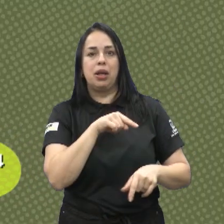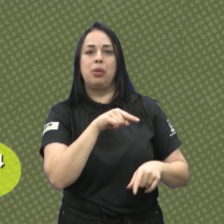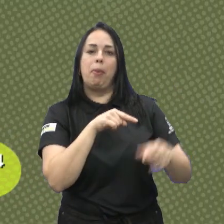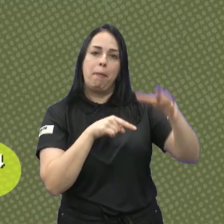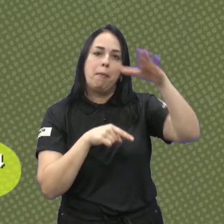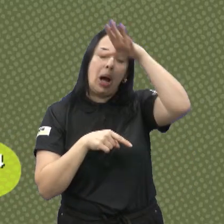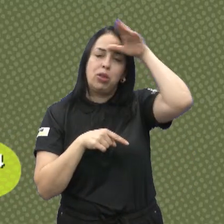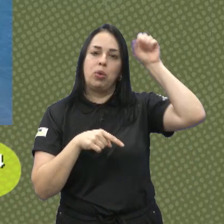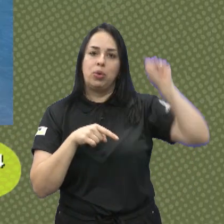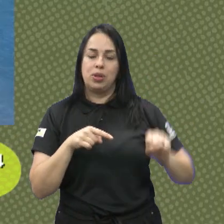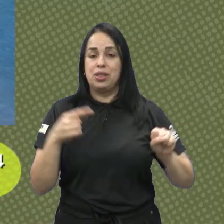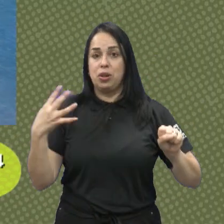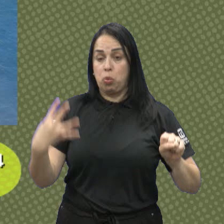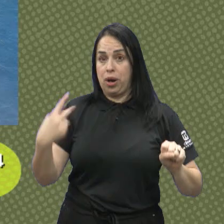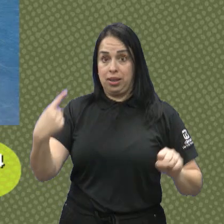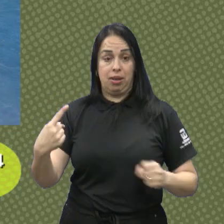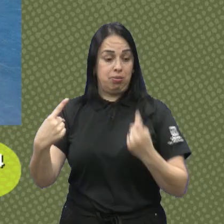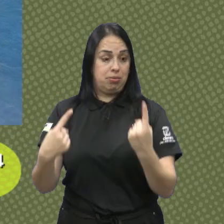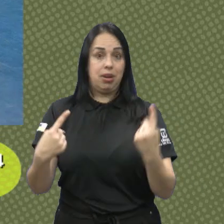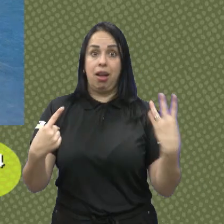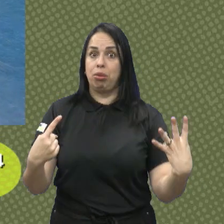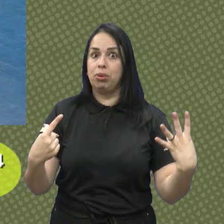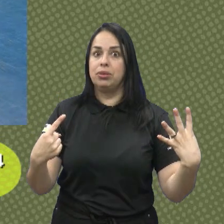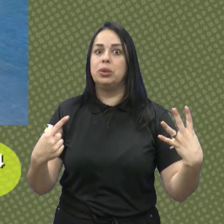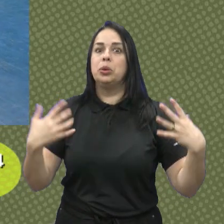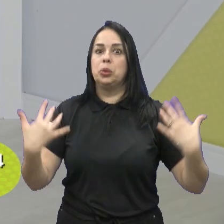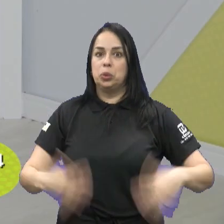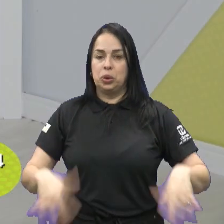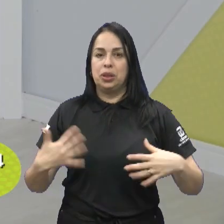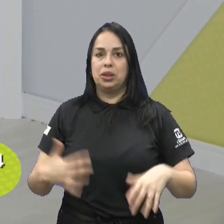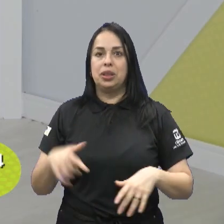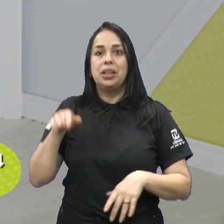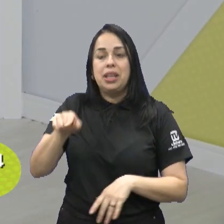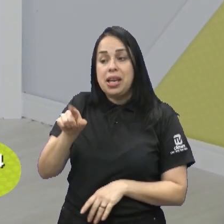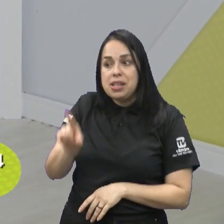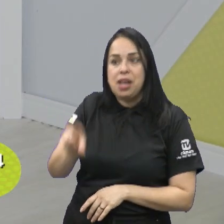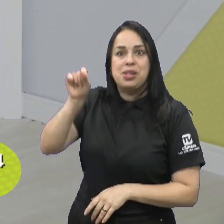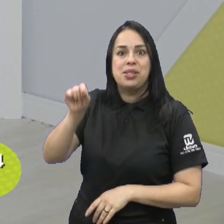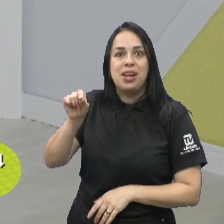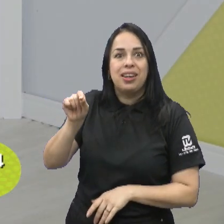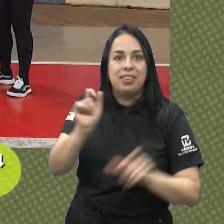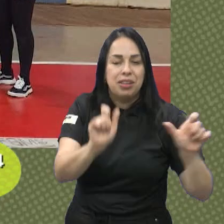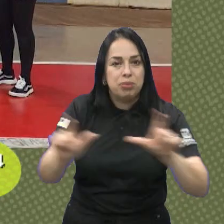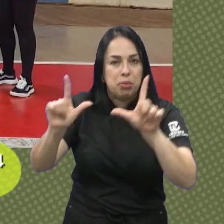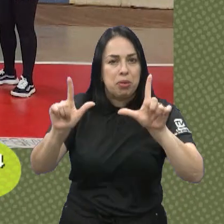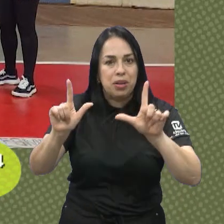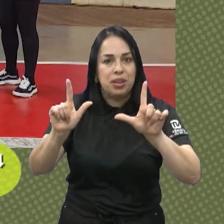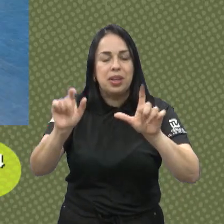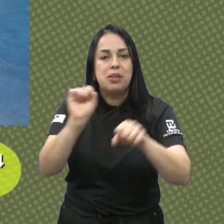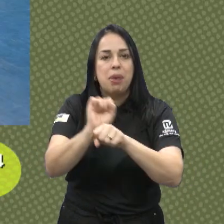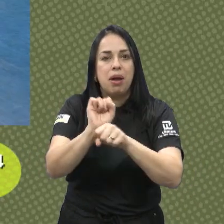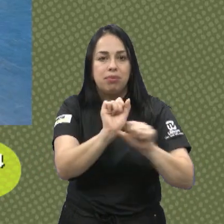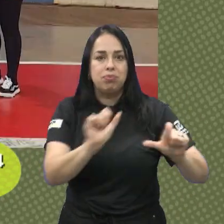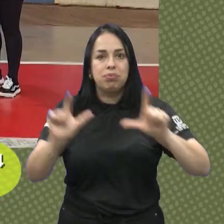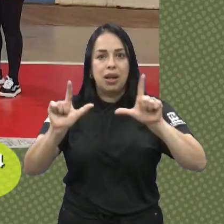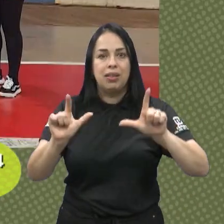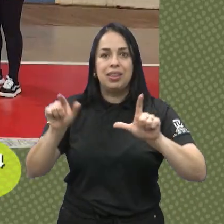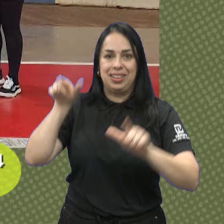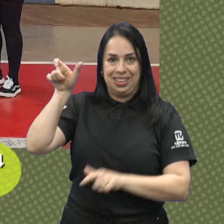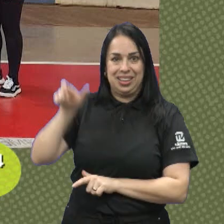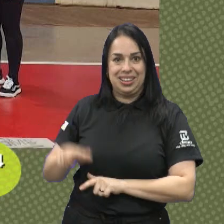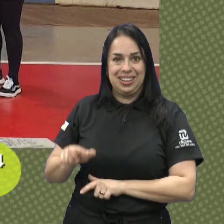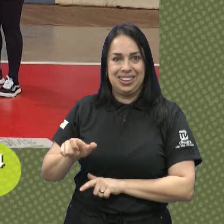placar elástico de 41-14, com direito ao atleta, essa que você está vendo aí, segura, Matheus, volta ali, segura ela ali na tela,